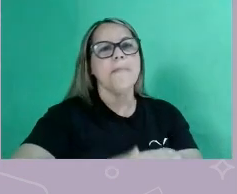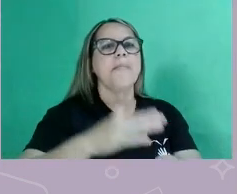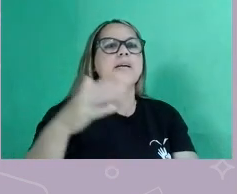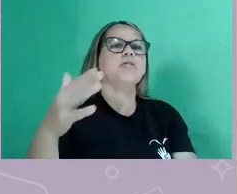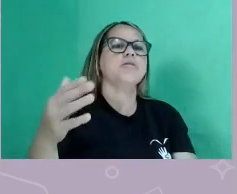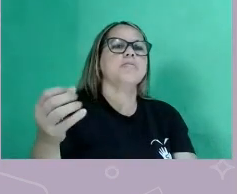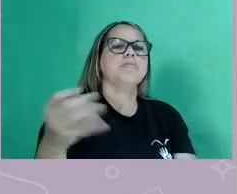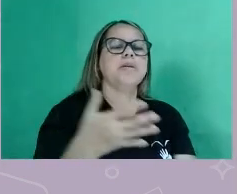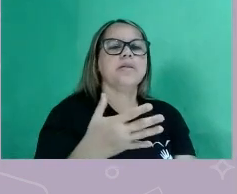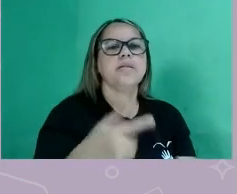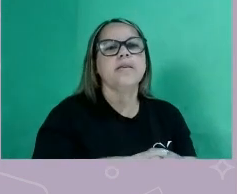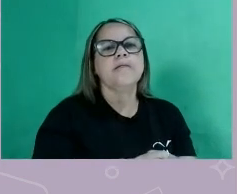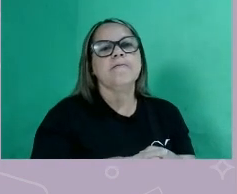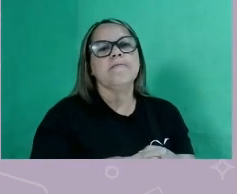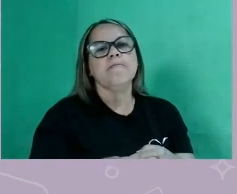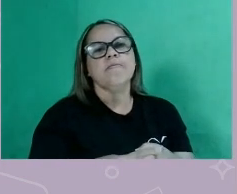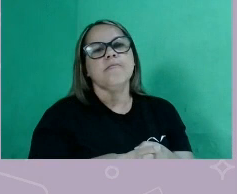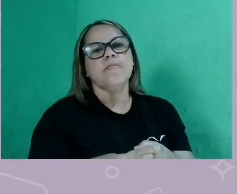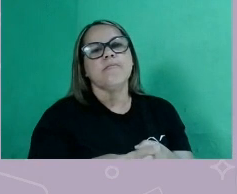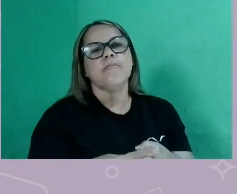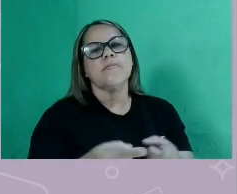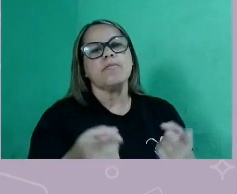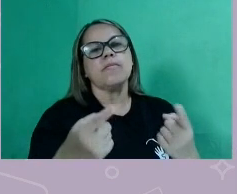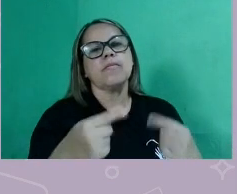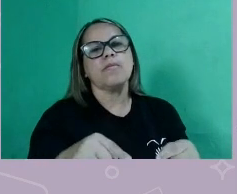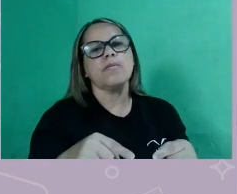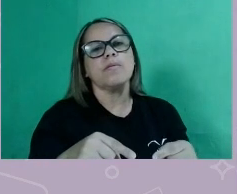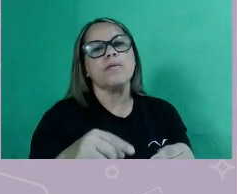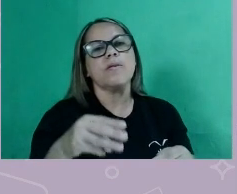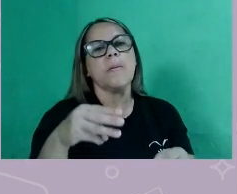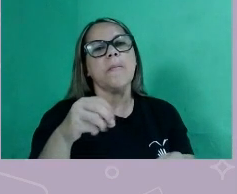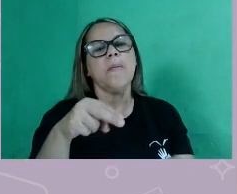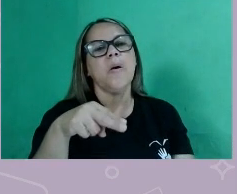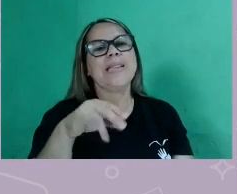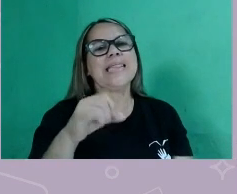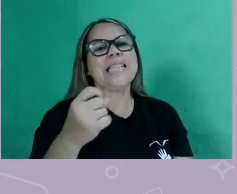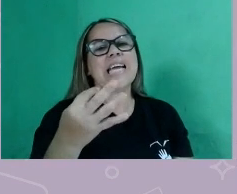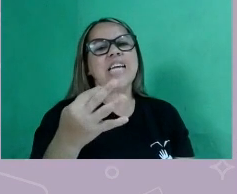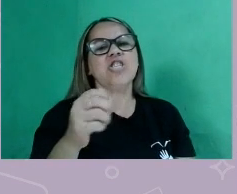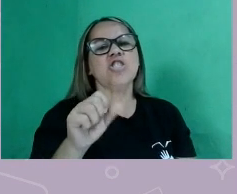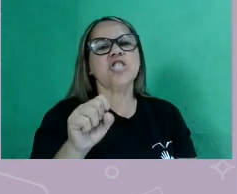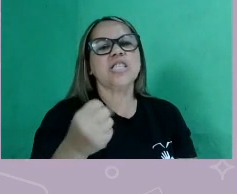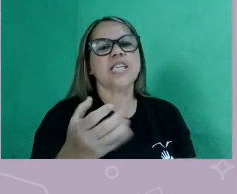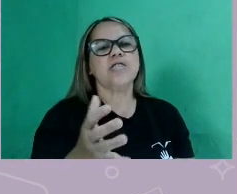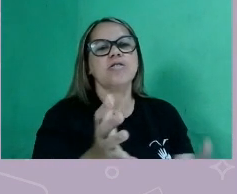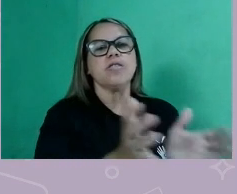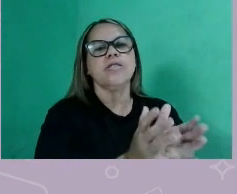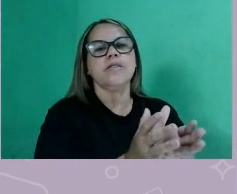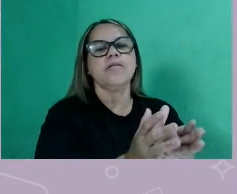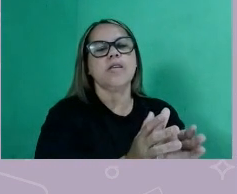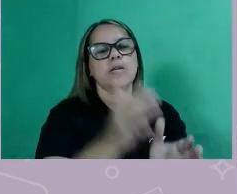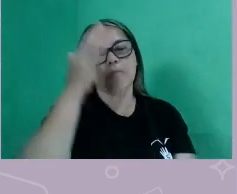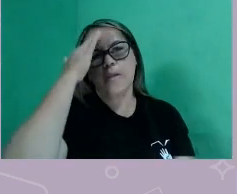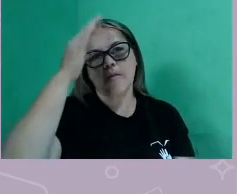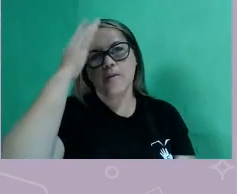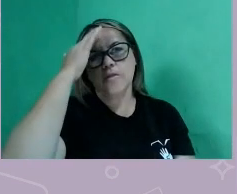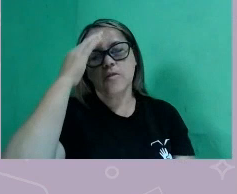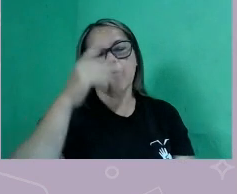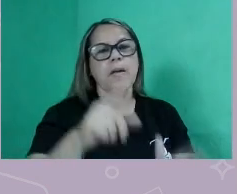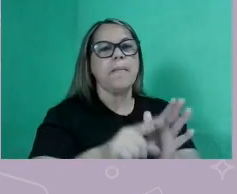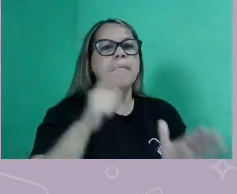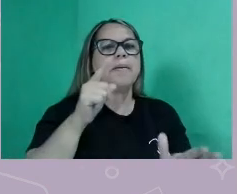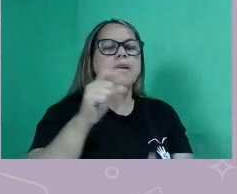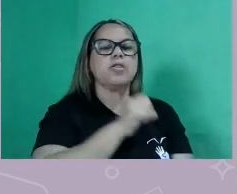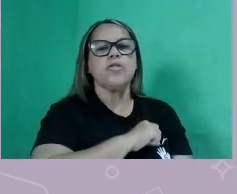os gregos era isso os monistas que é uma uma parte da filosofia pré-socrática identificavam